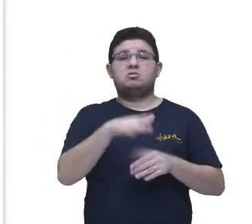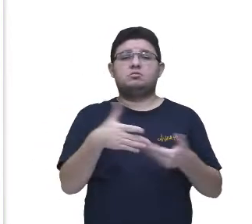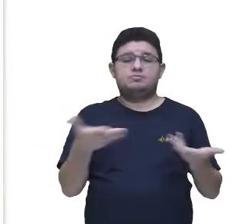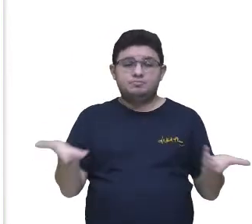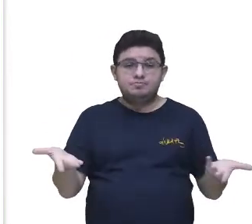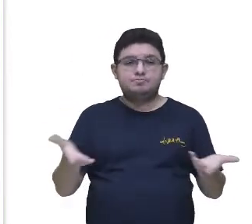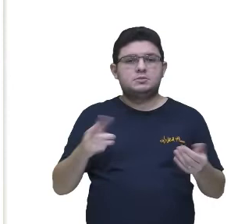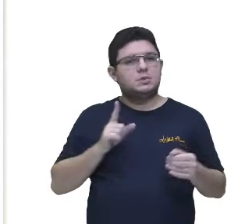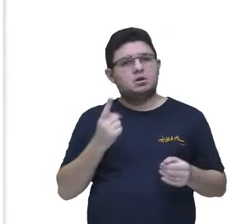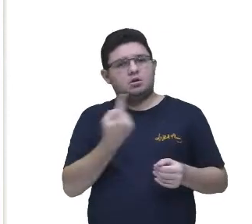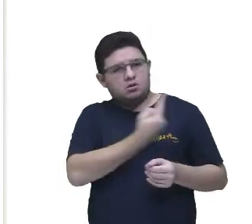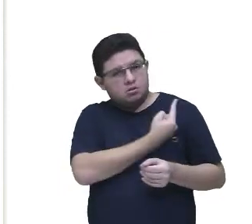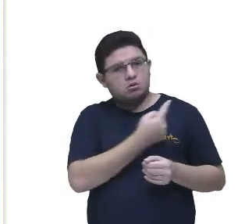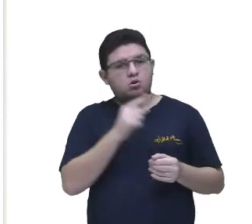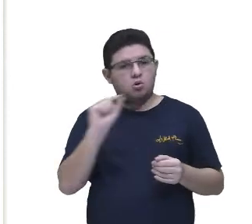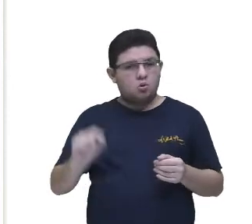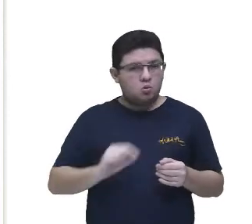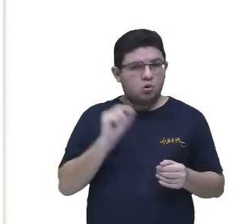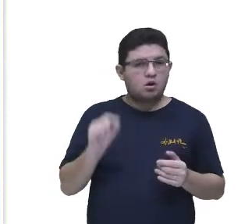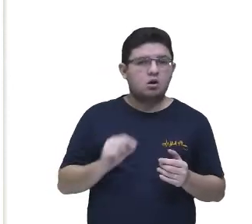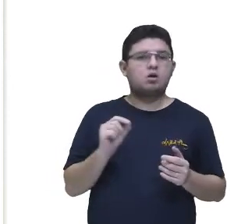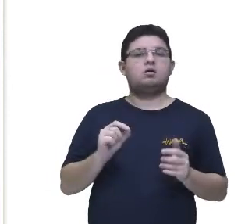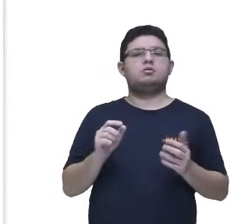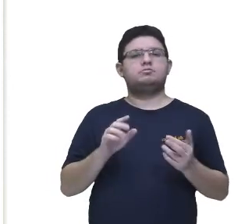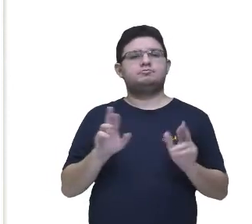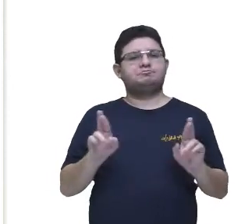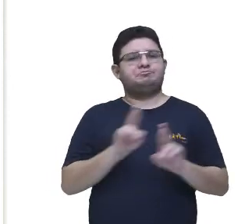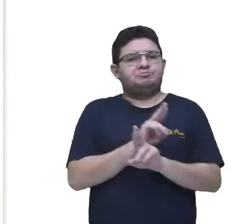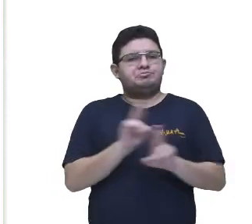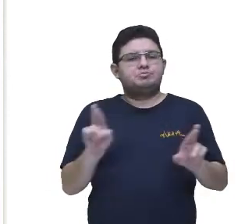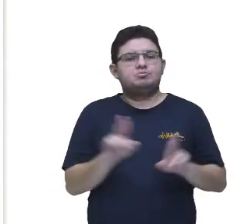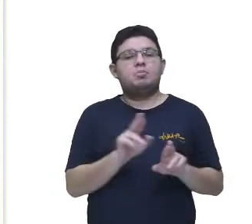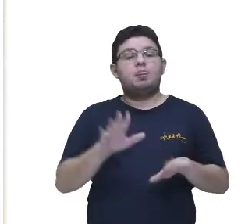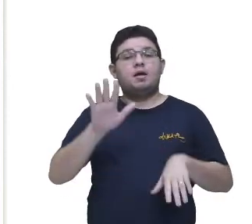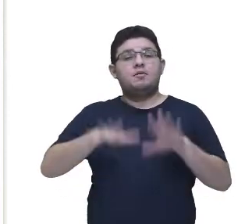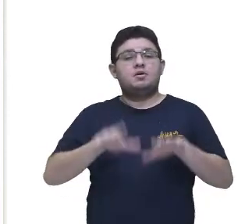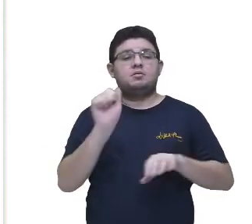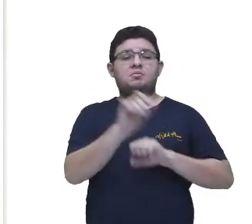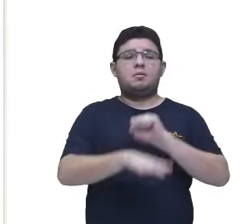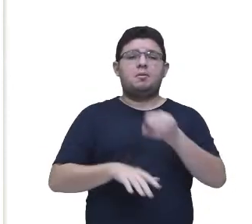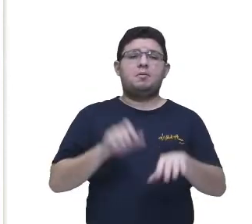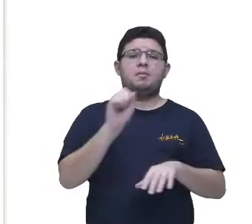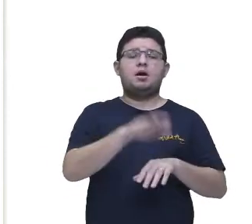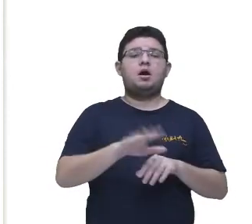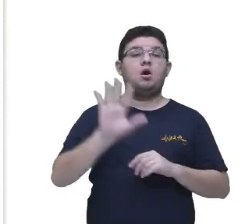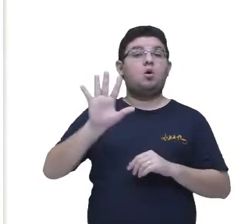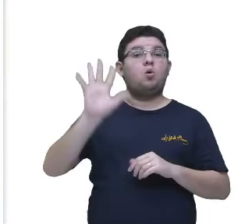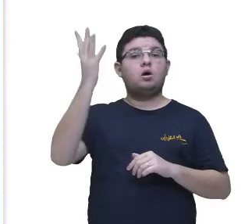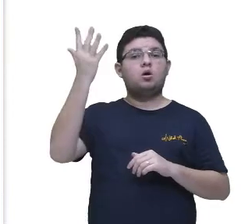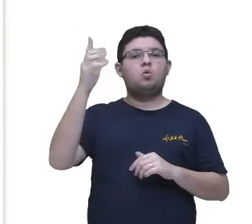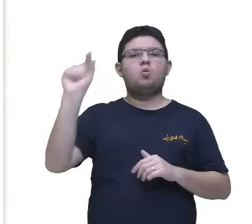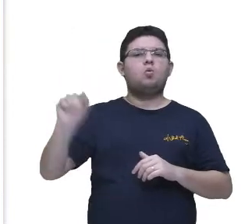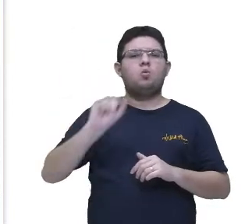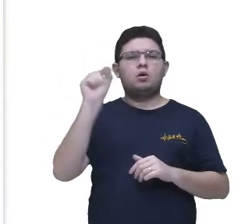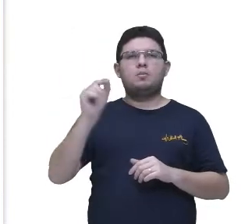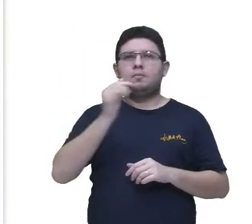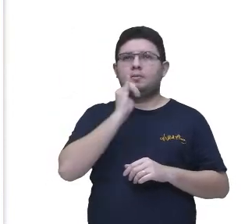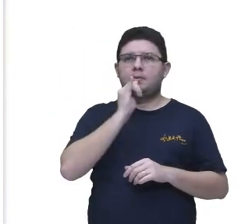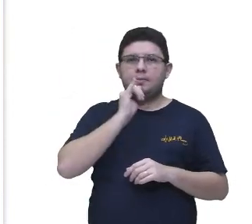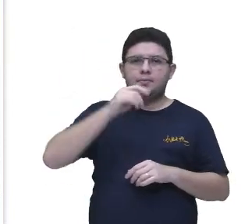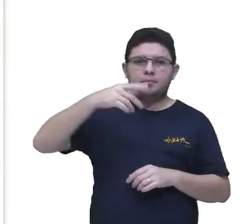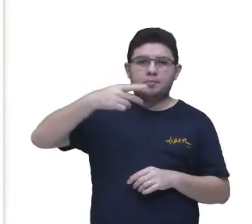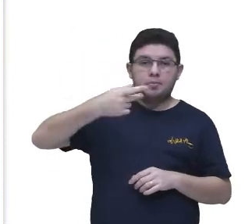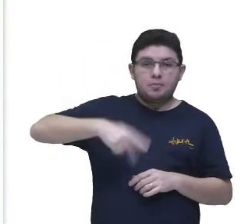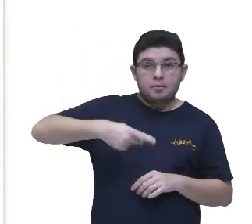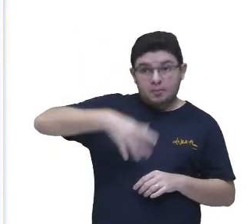vai interferir quando o lixo não é corretamente descartado, ele acaba, por exemplo, aqui na nossa cidade, que a gente tem um clima